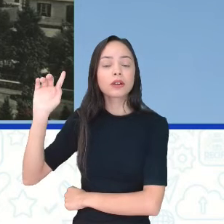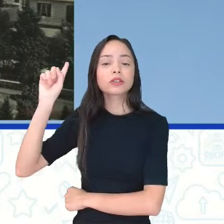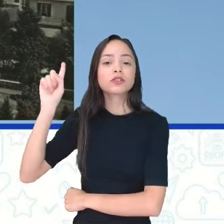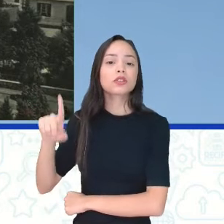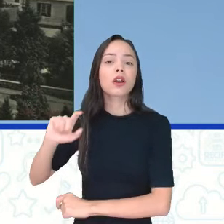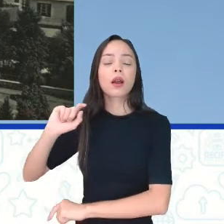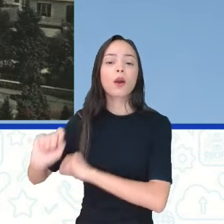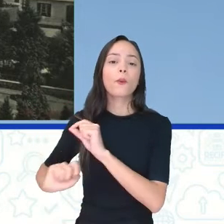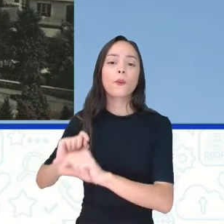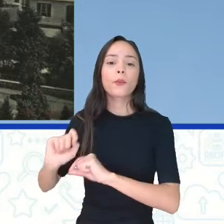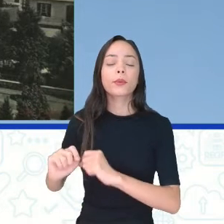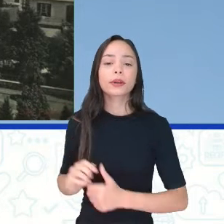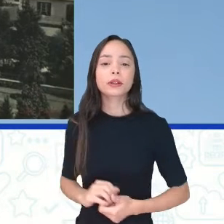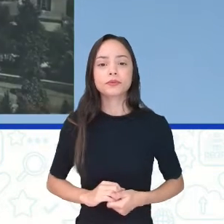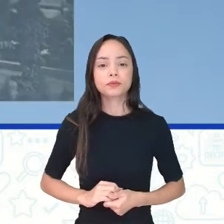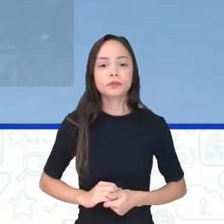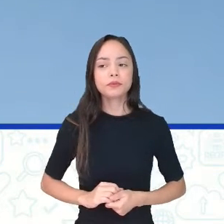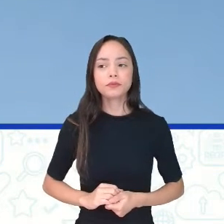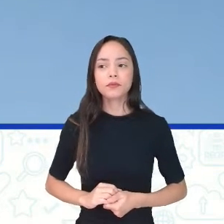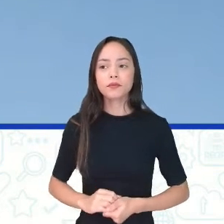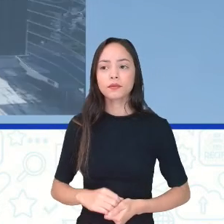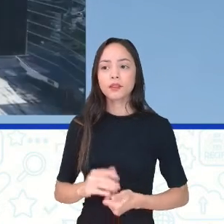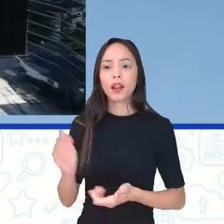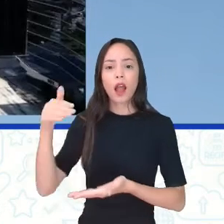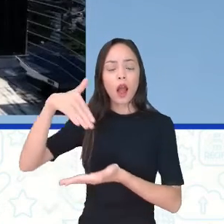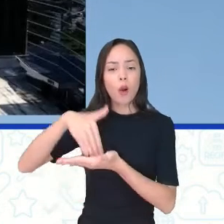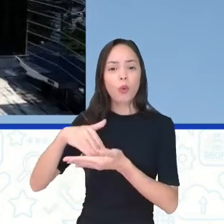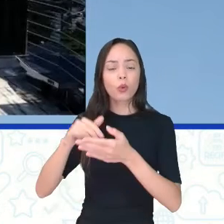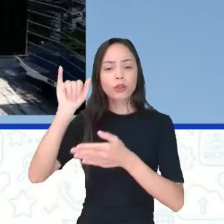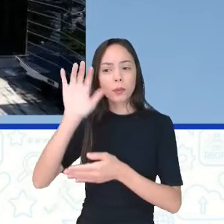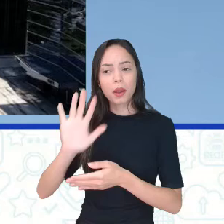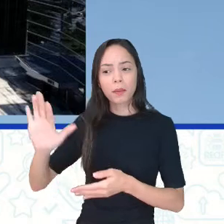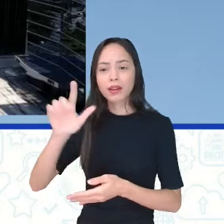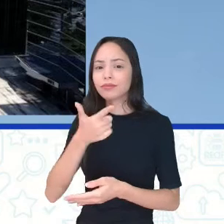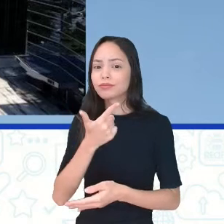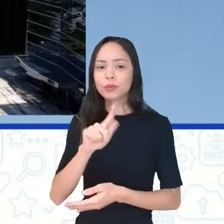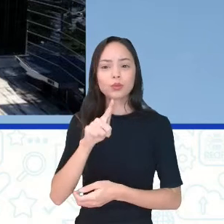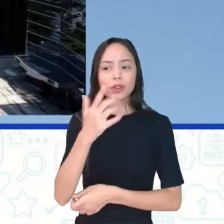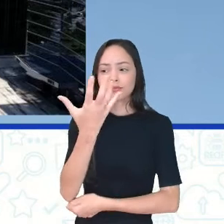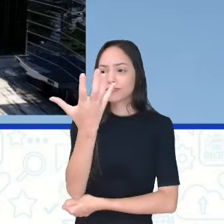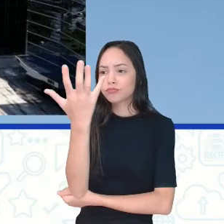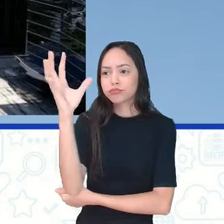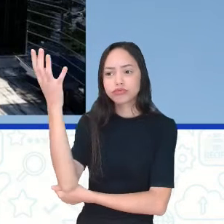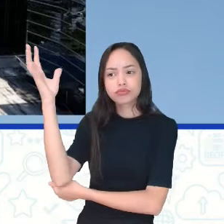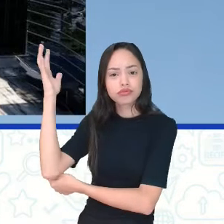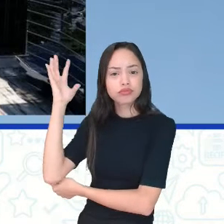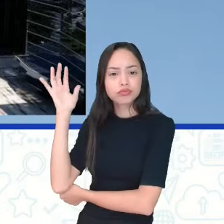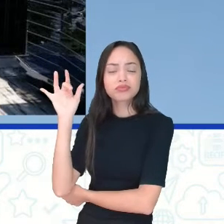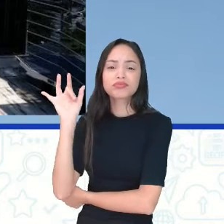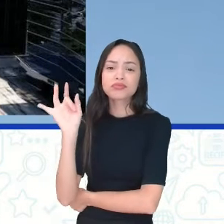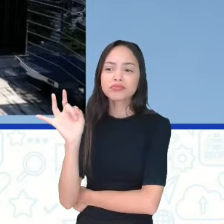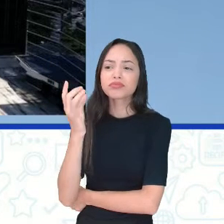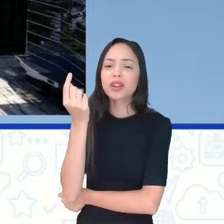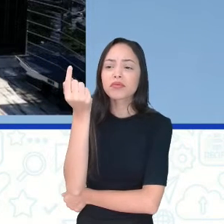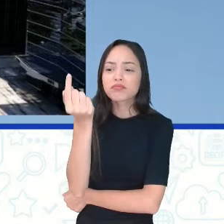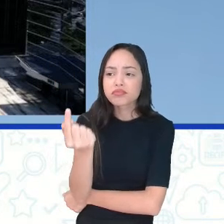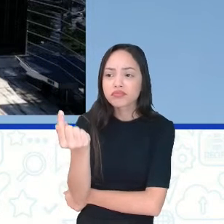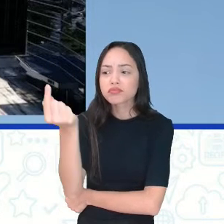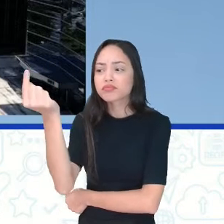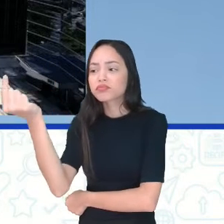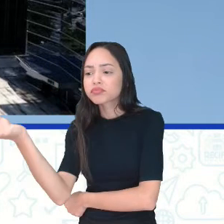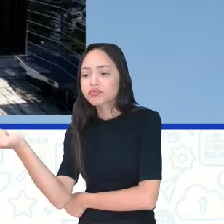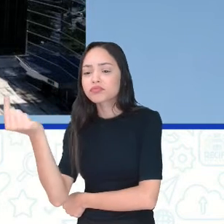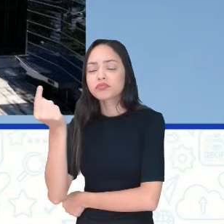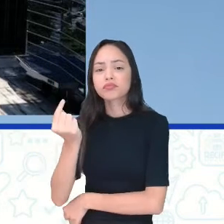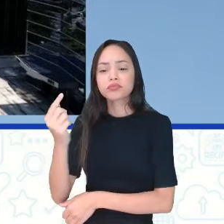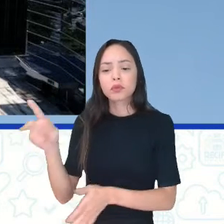ausência quase de vegetação nessa última imagem, né? A gente consegue perceber algumas árvores aí, mas são de jardins de